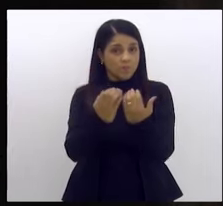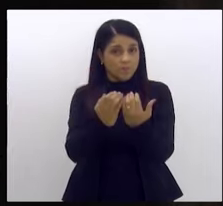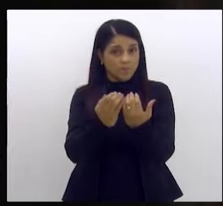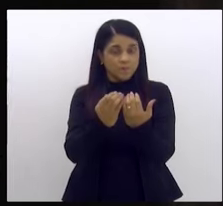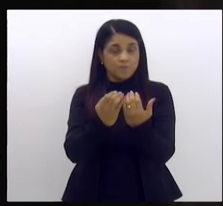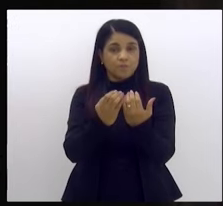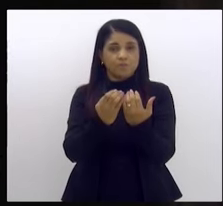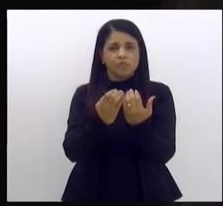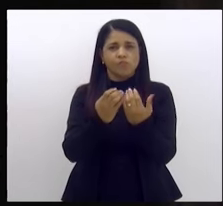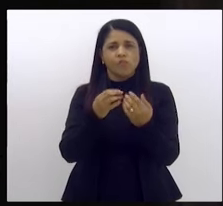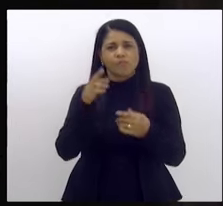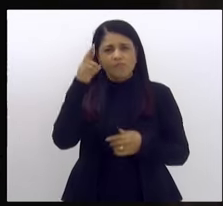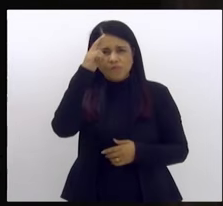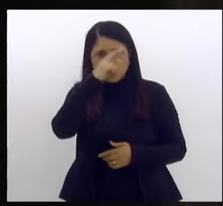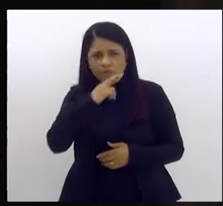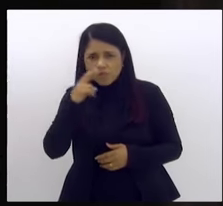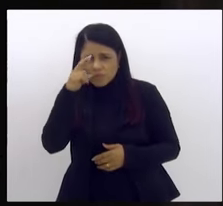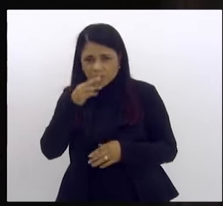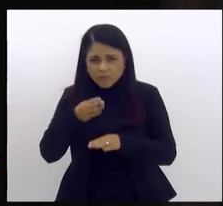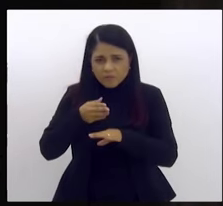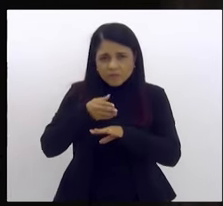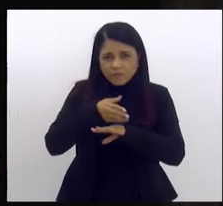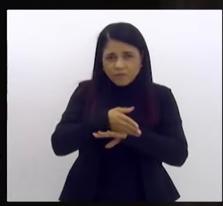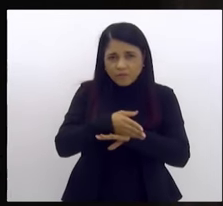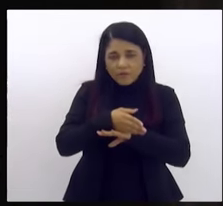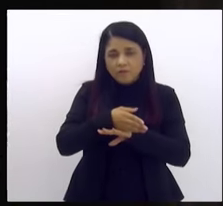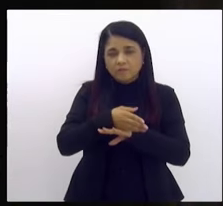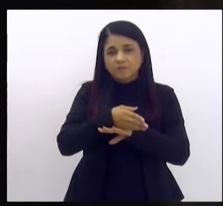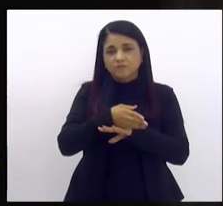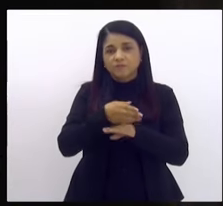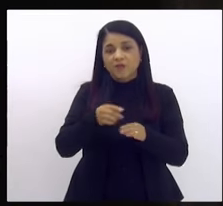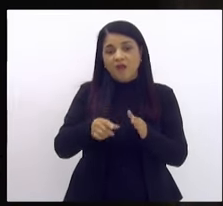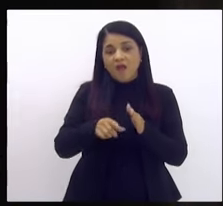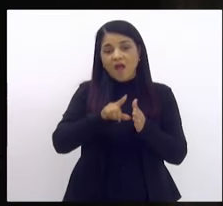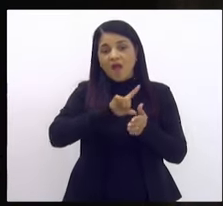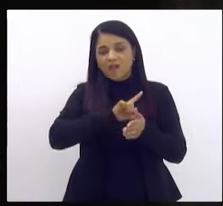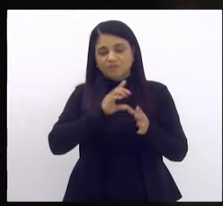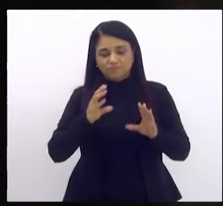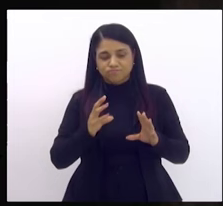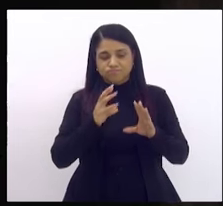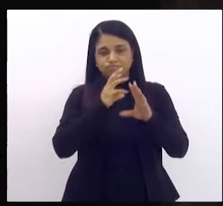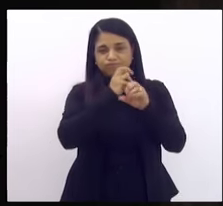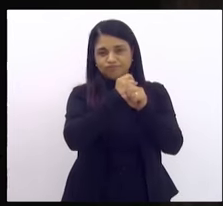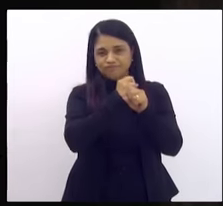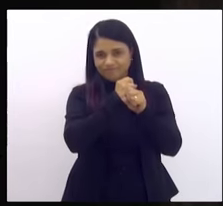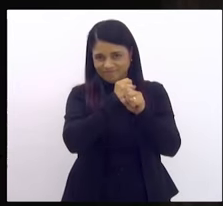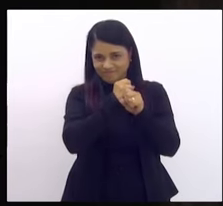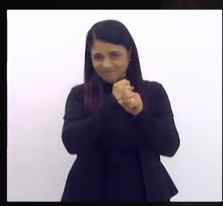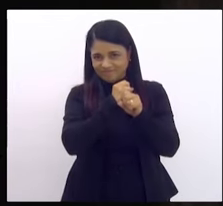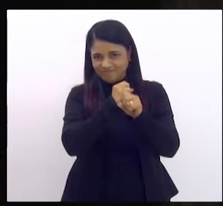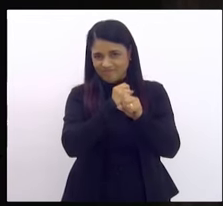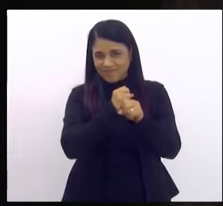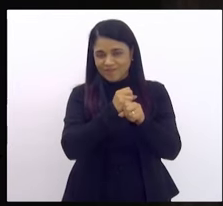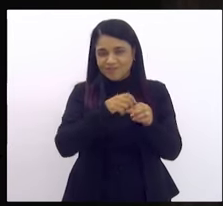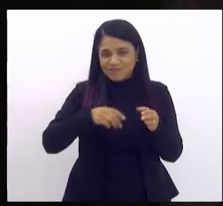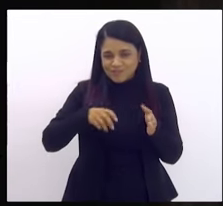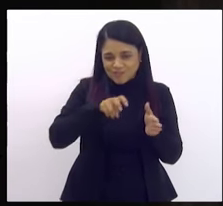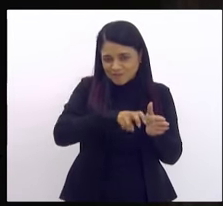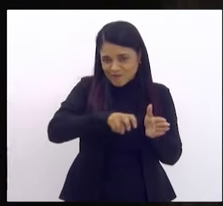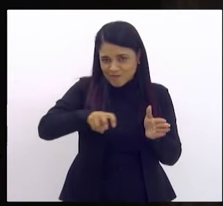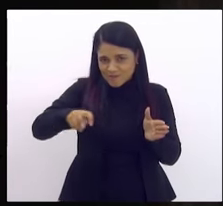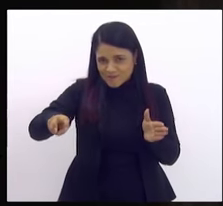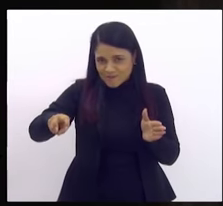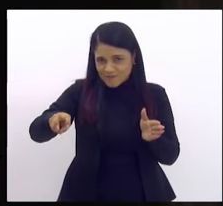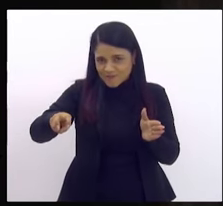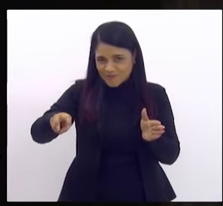nós adentramos antes do fechamento das contas do estacionamento, presidente Brazão,